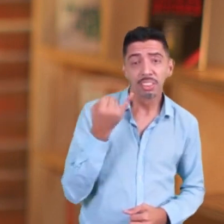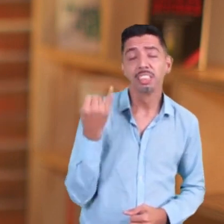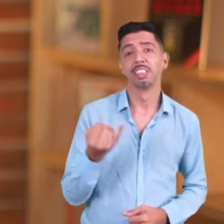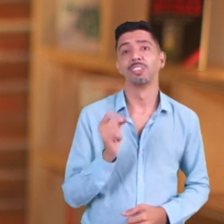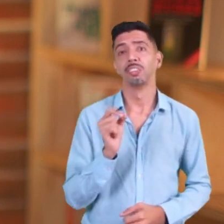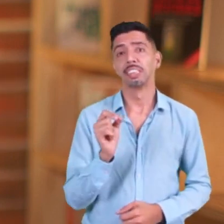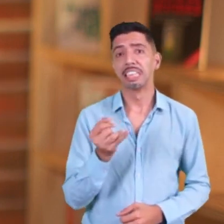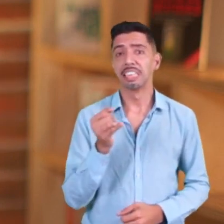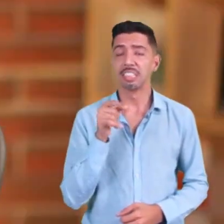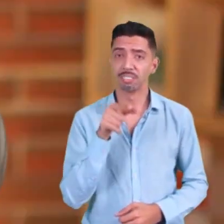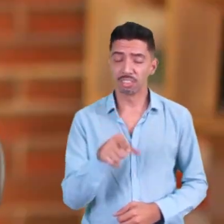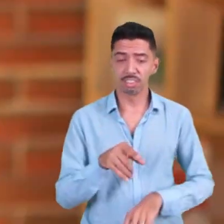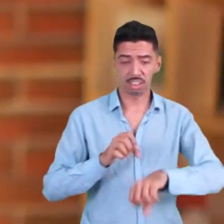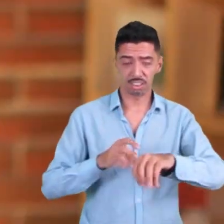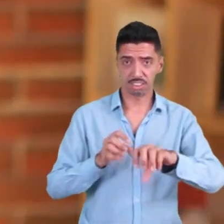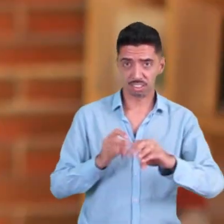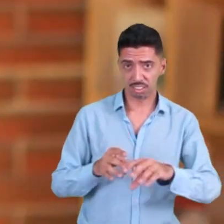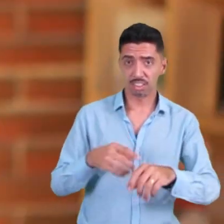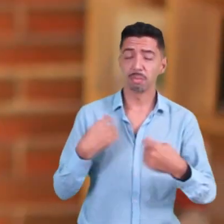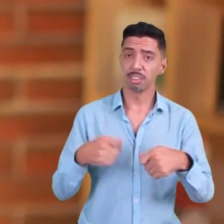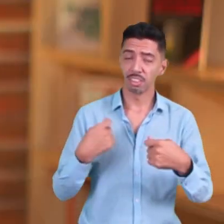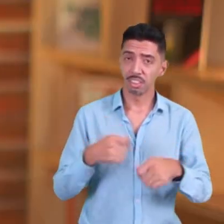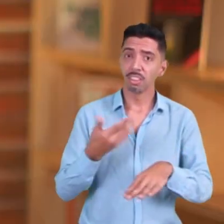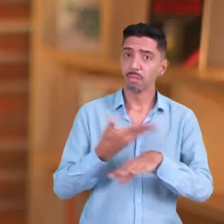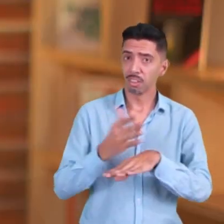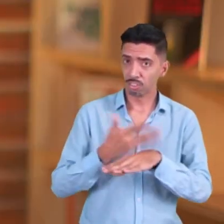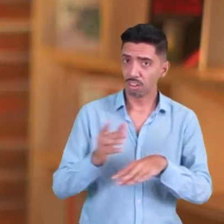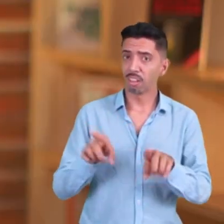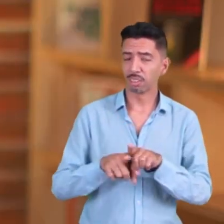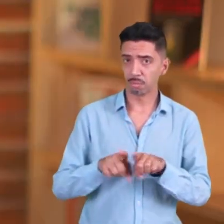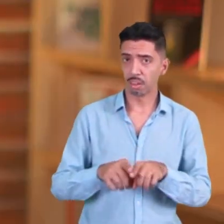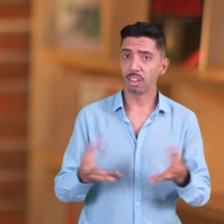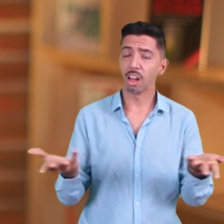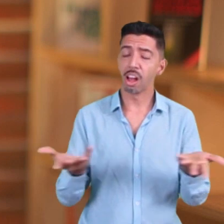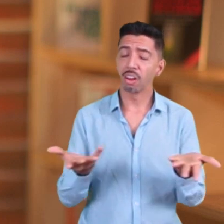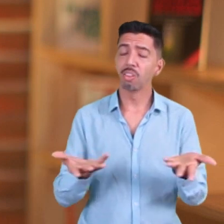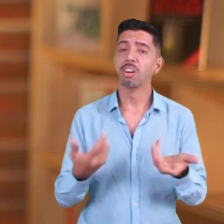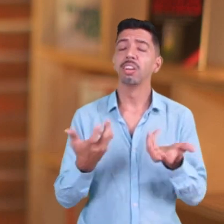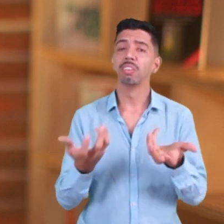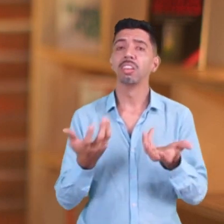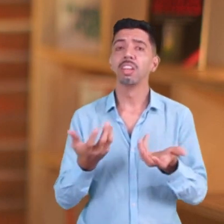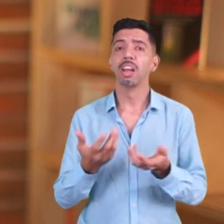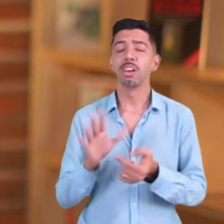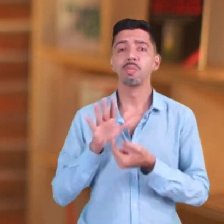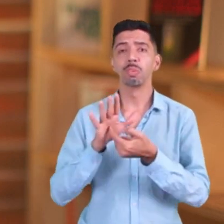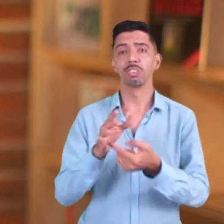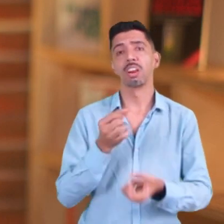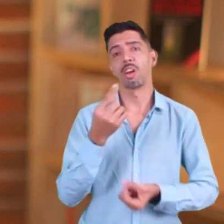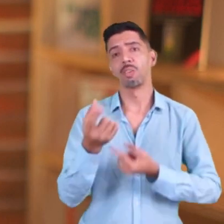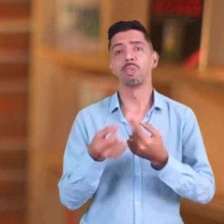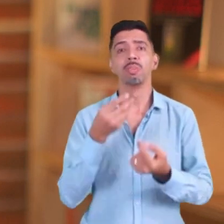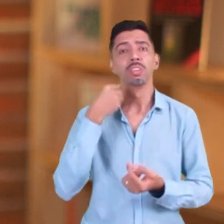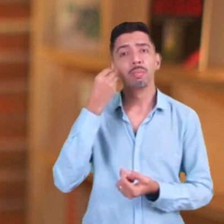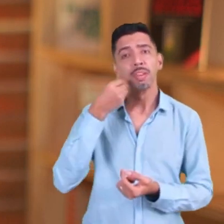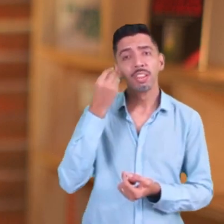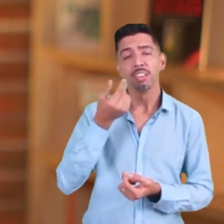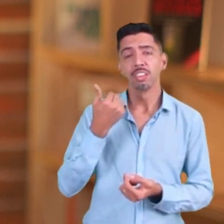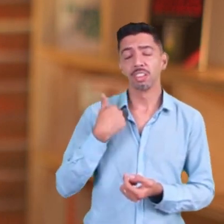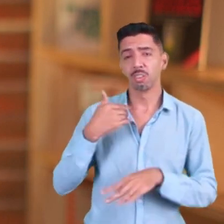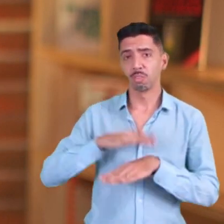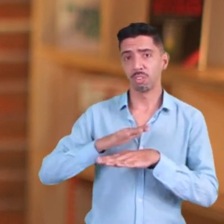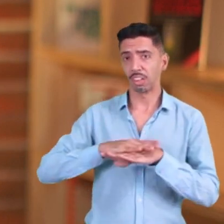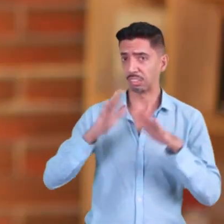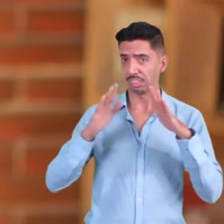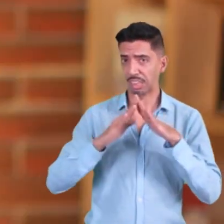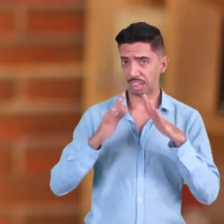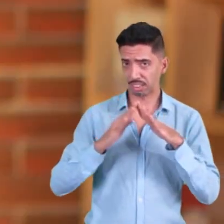gente está ensinando, que a gente também pratique. Quero aqui trazer algumas experiências que eu pratico dentro da minha própria casa, do meu